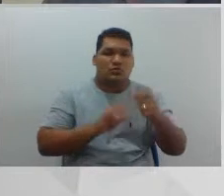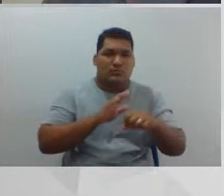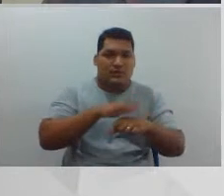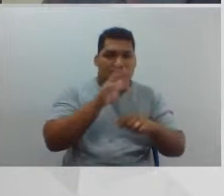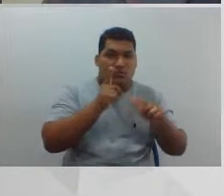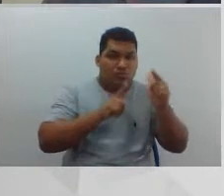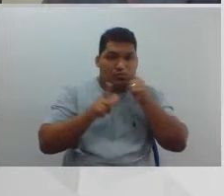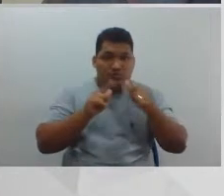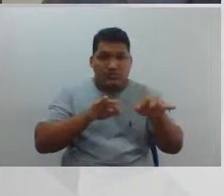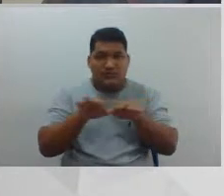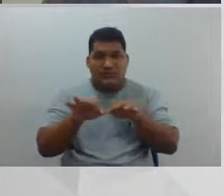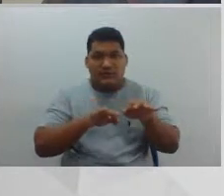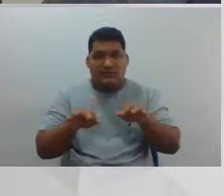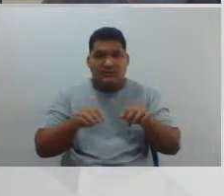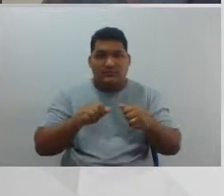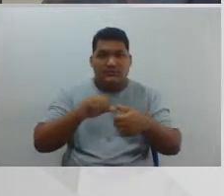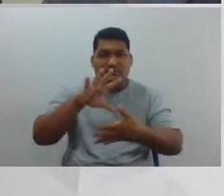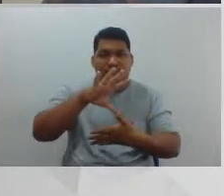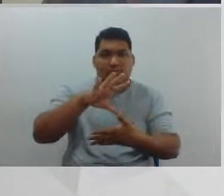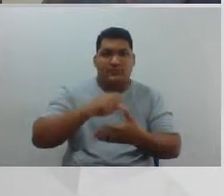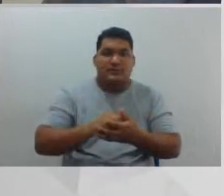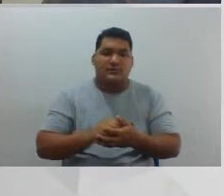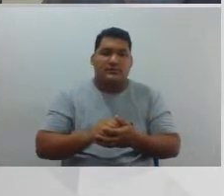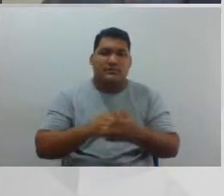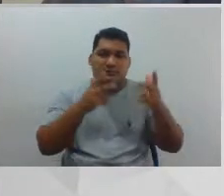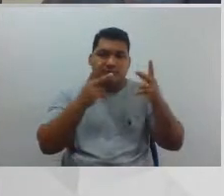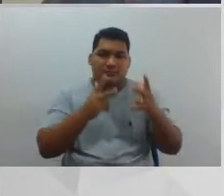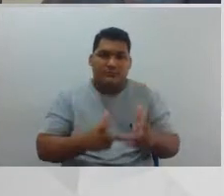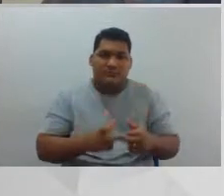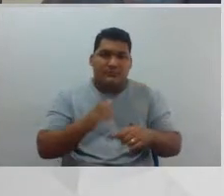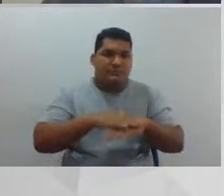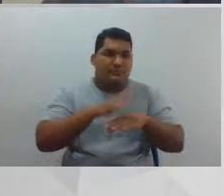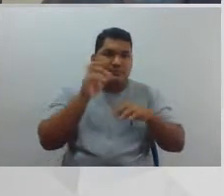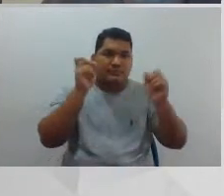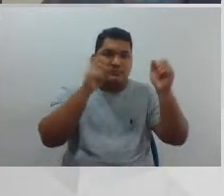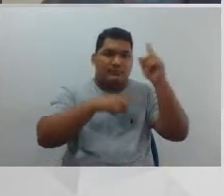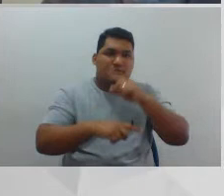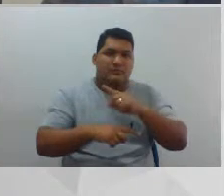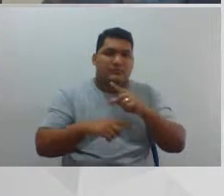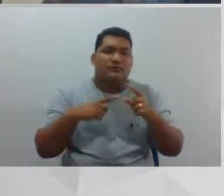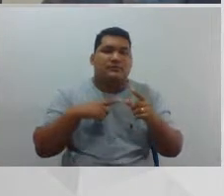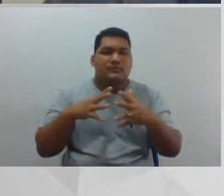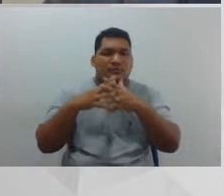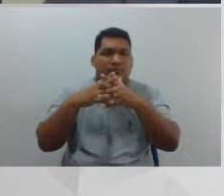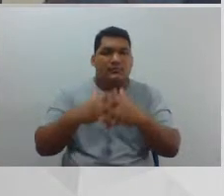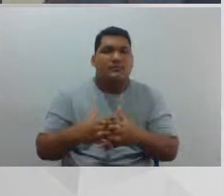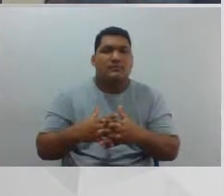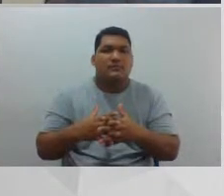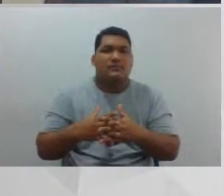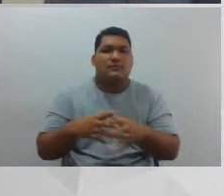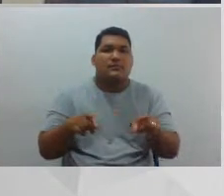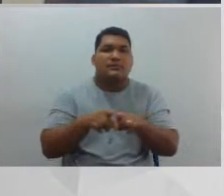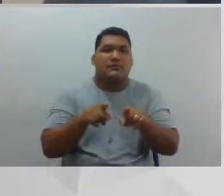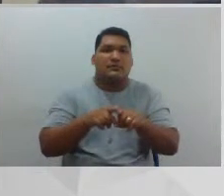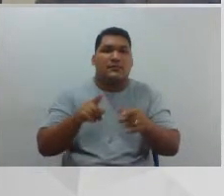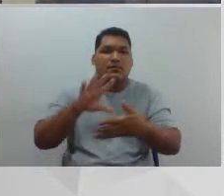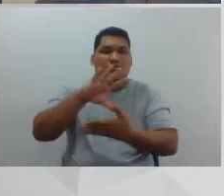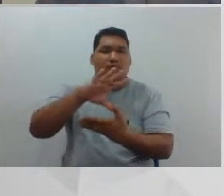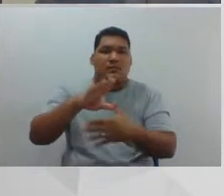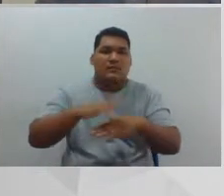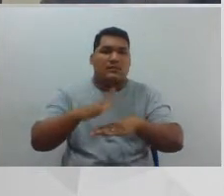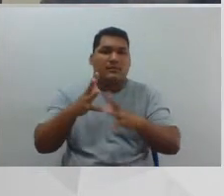fazer o mapeamento. Se a minha complexidade aumenta, né, o meu mapeamento também fica mais complexo. Então, uma